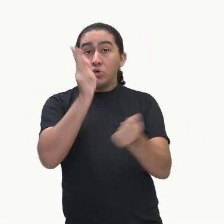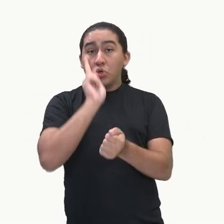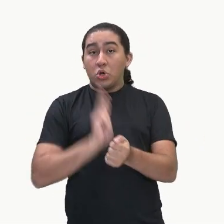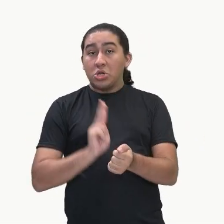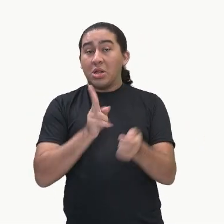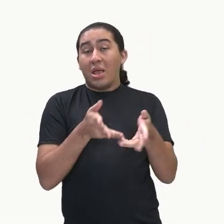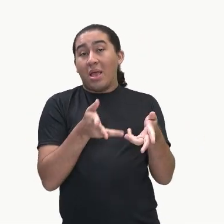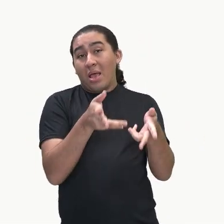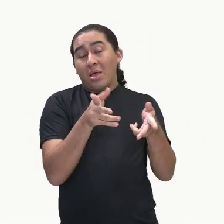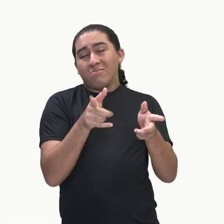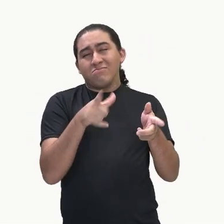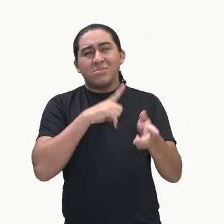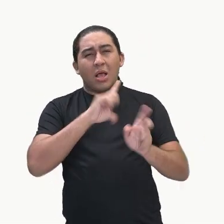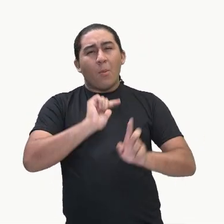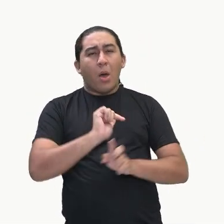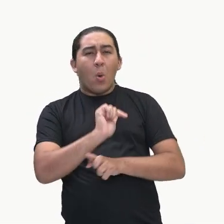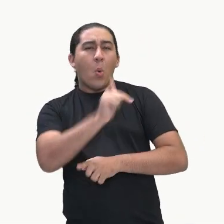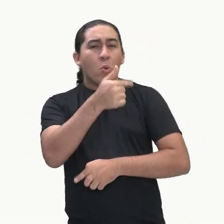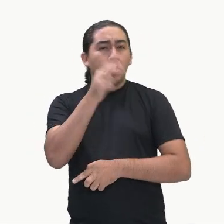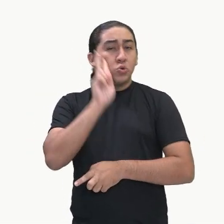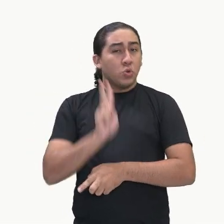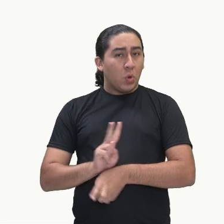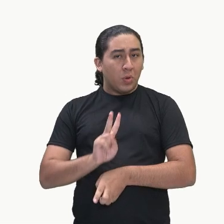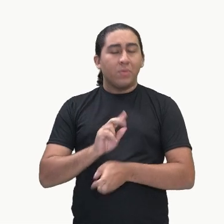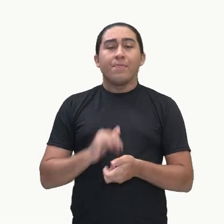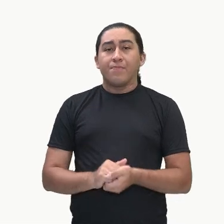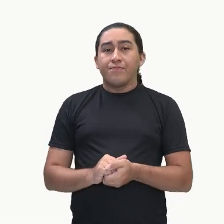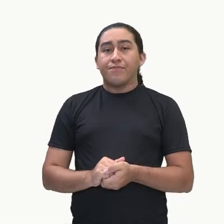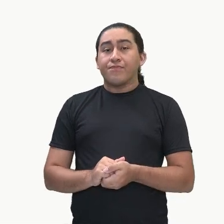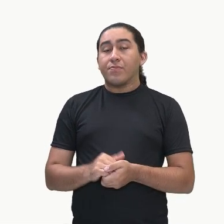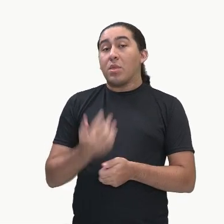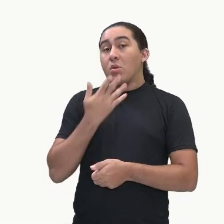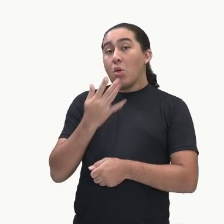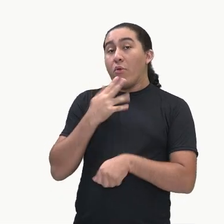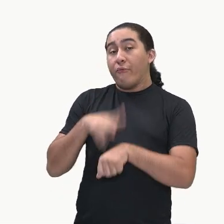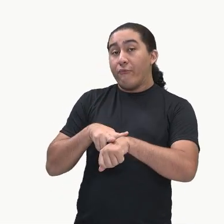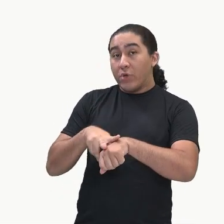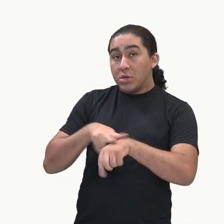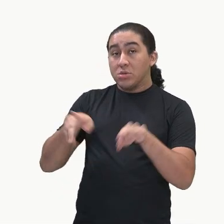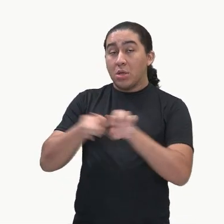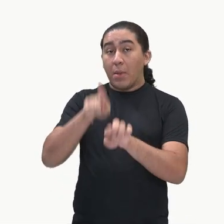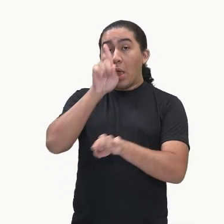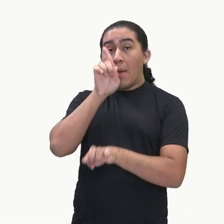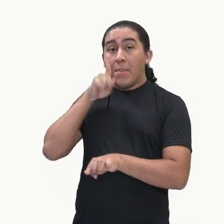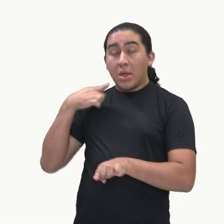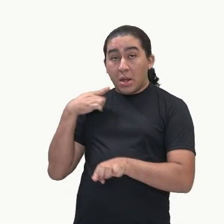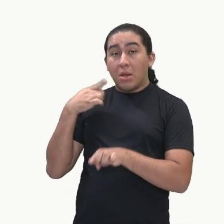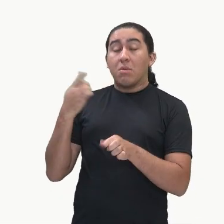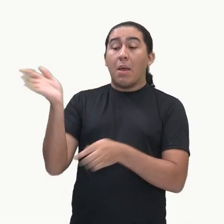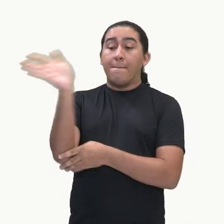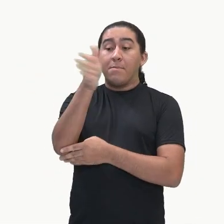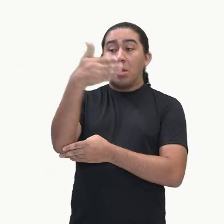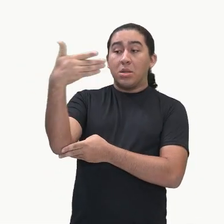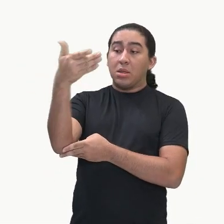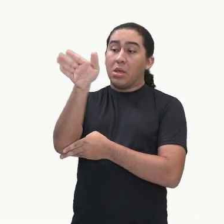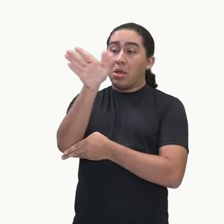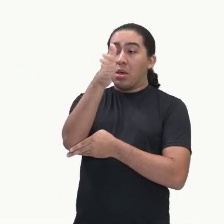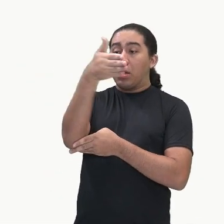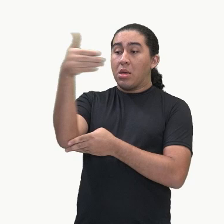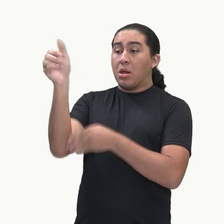outra versão. O verde e o amarelo entraram na nossa bandeira